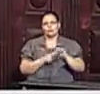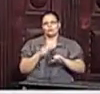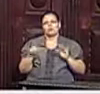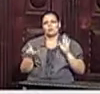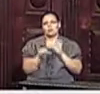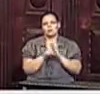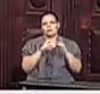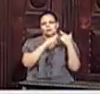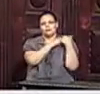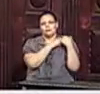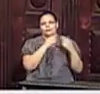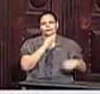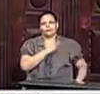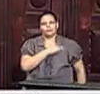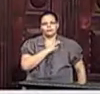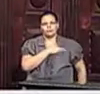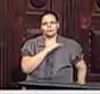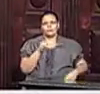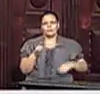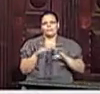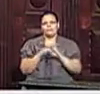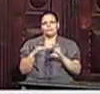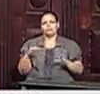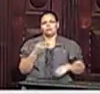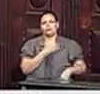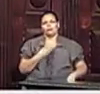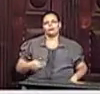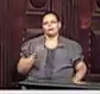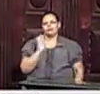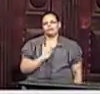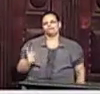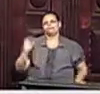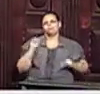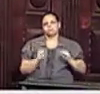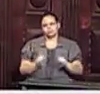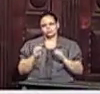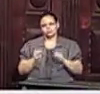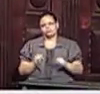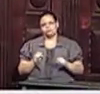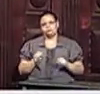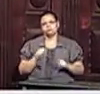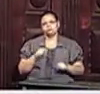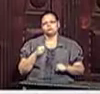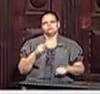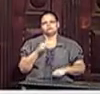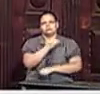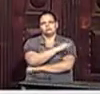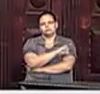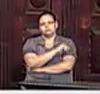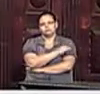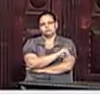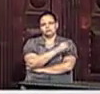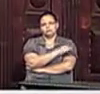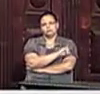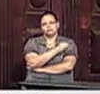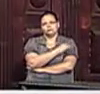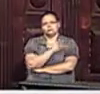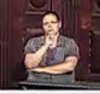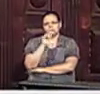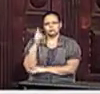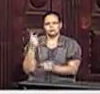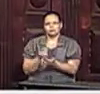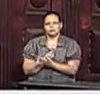Responsabilidade Fiscal para permitir que o governo federal possa acudir o Rio de Janeiro. E se isso não